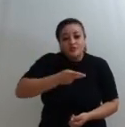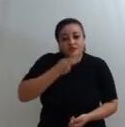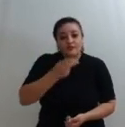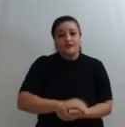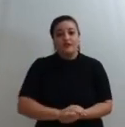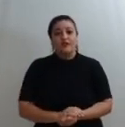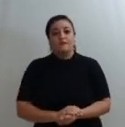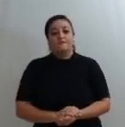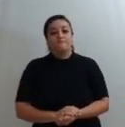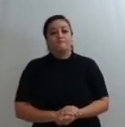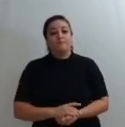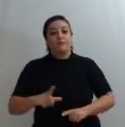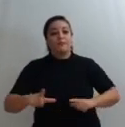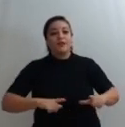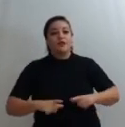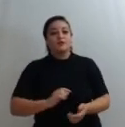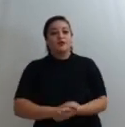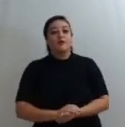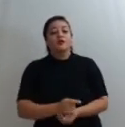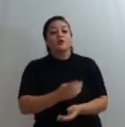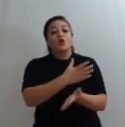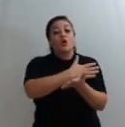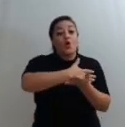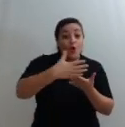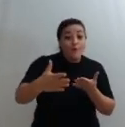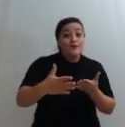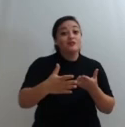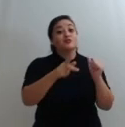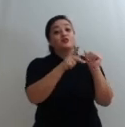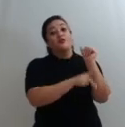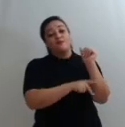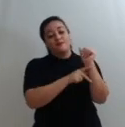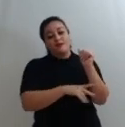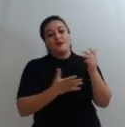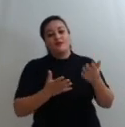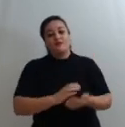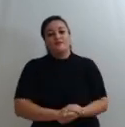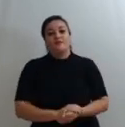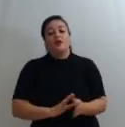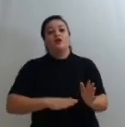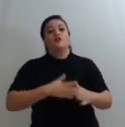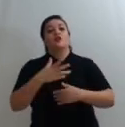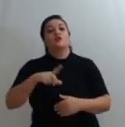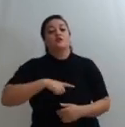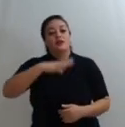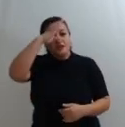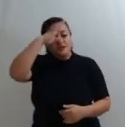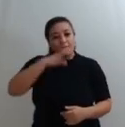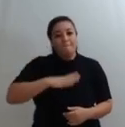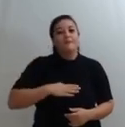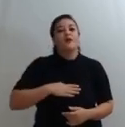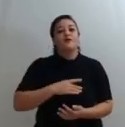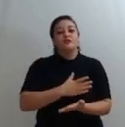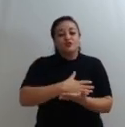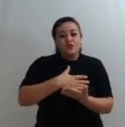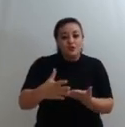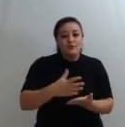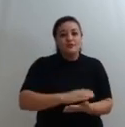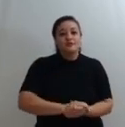administrativo é que deu origem ao penal. Logo, seriam provas derivadas de uma possível,